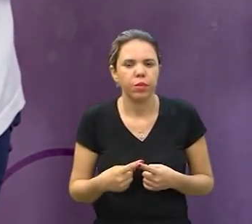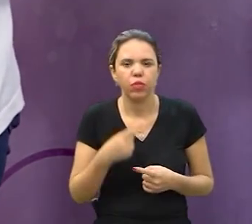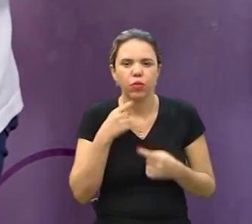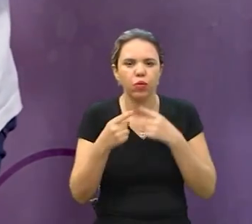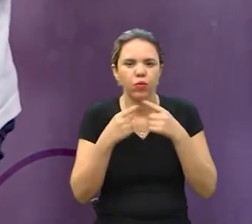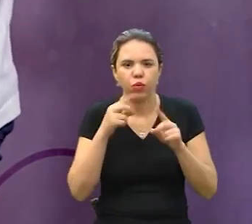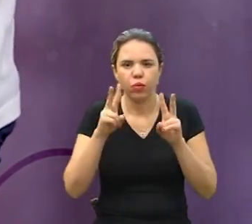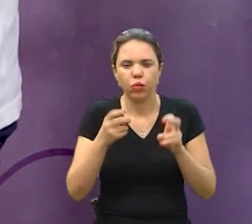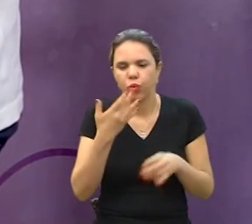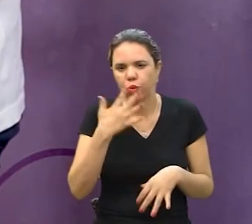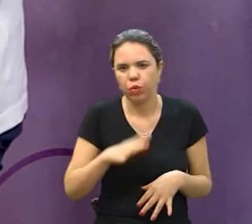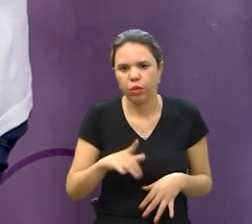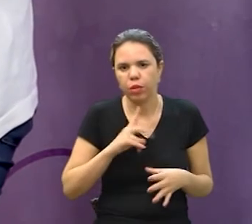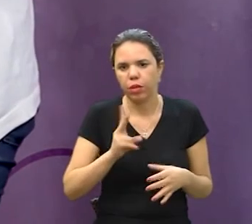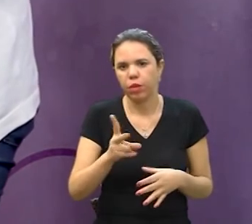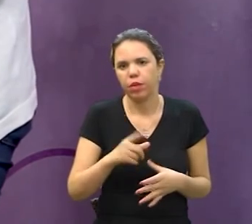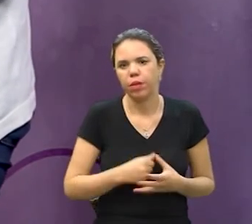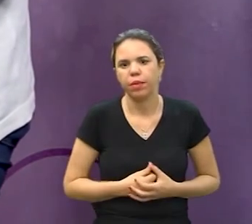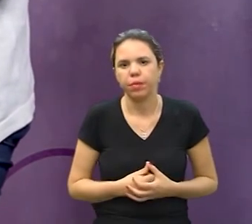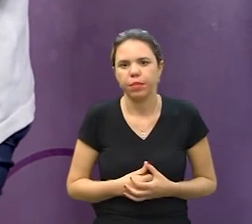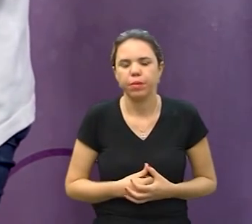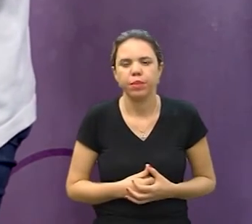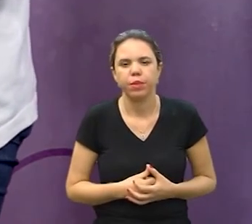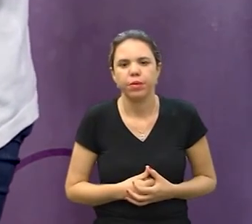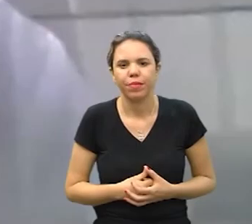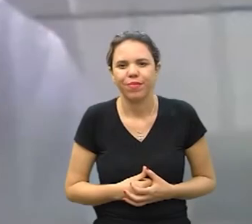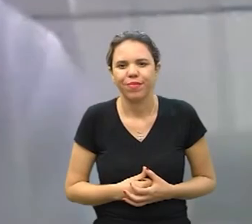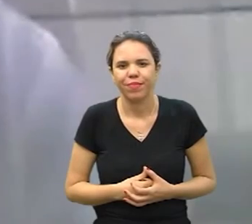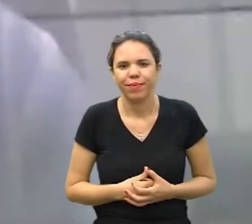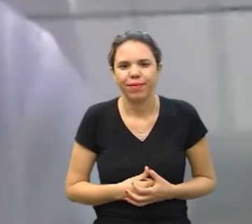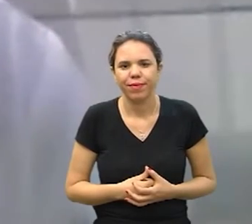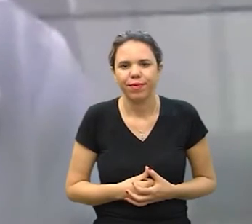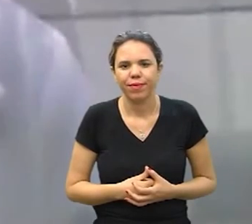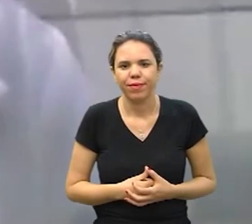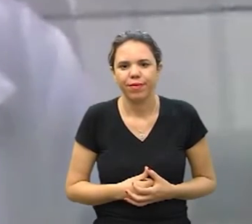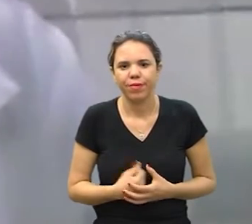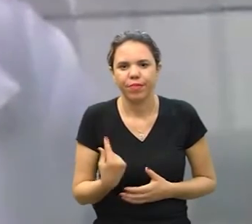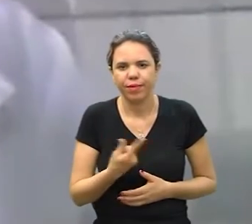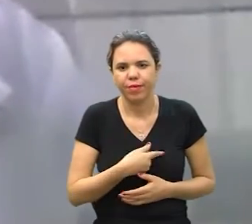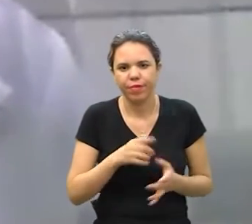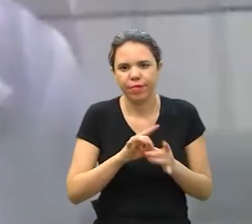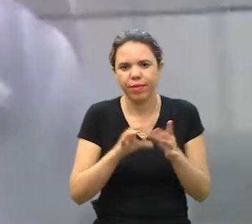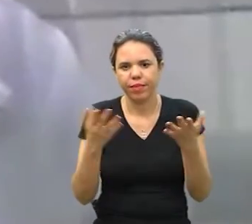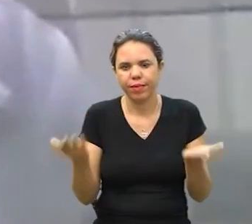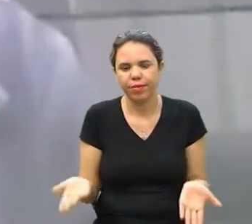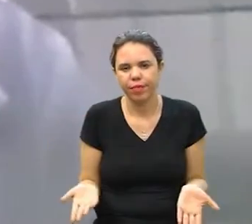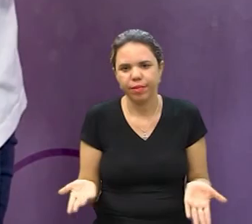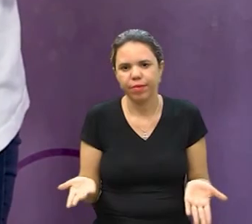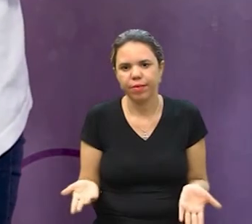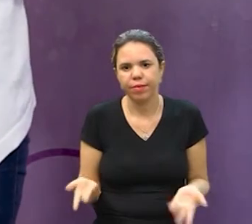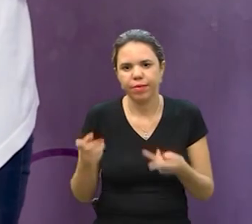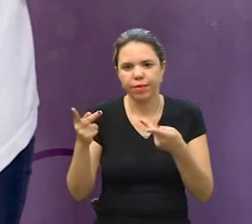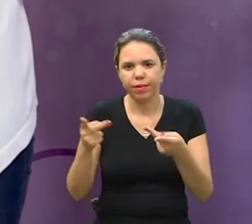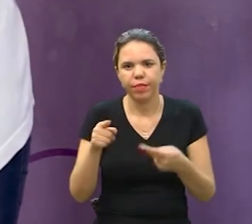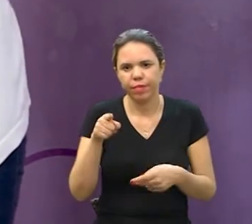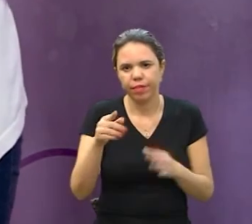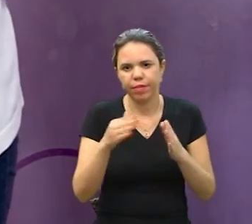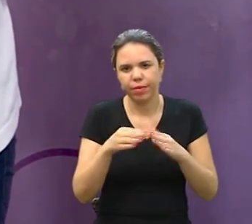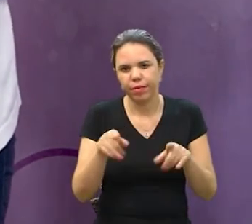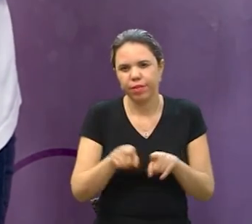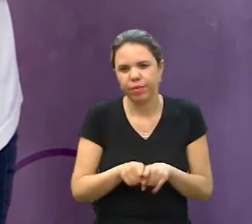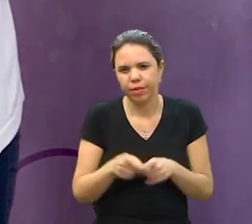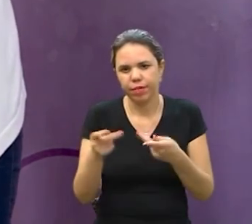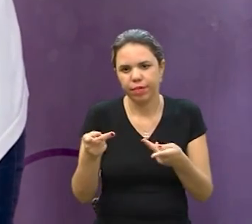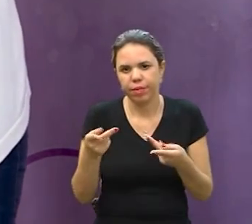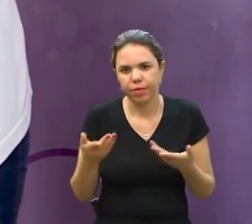porque dúvidas sobre crianças sempre tem, né? A gente está à disposição. Já está convidada e você